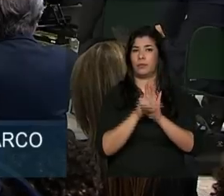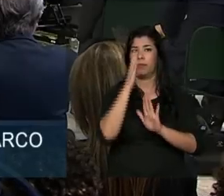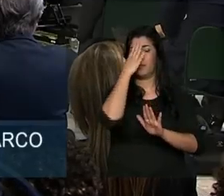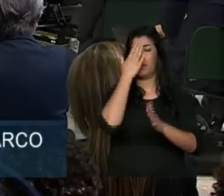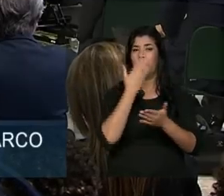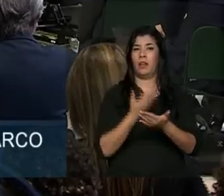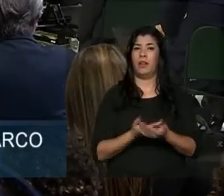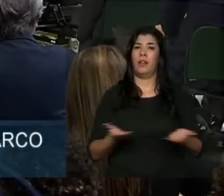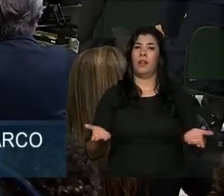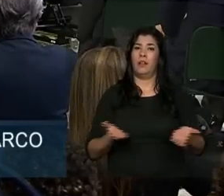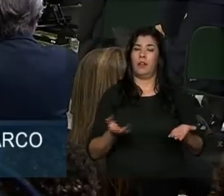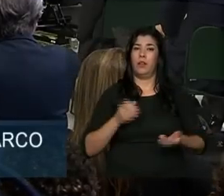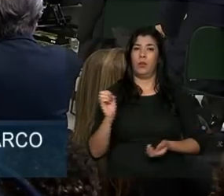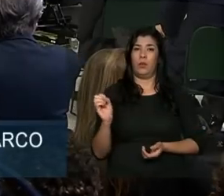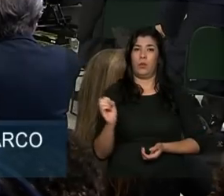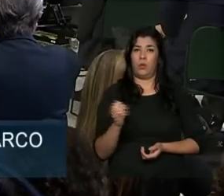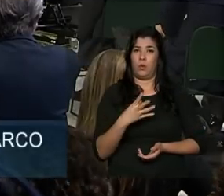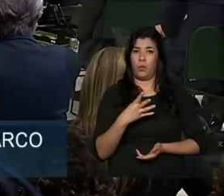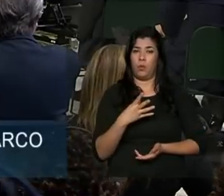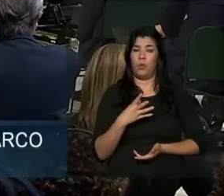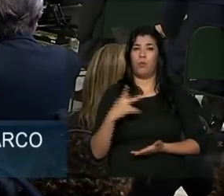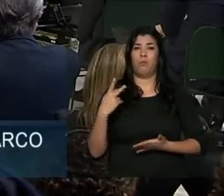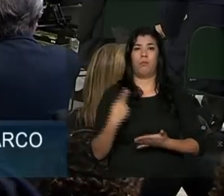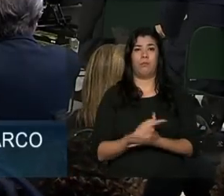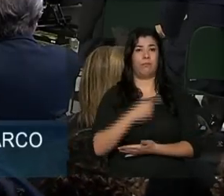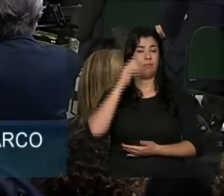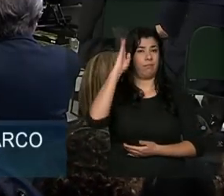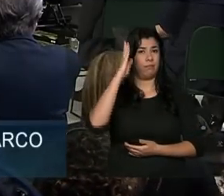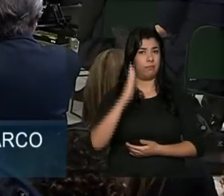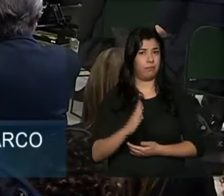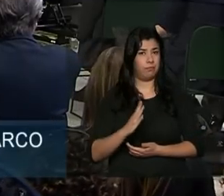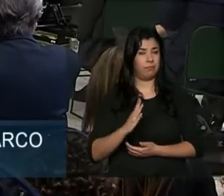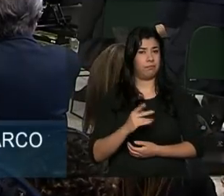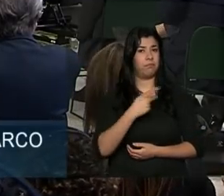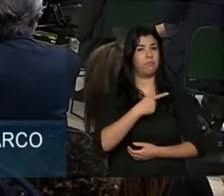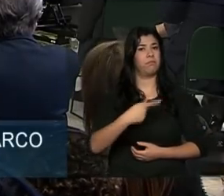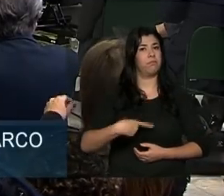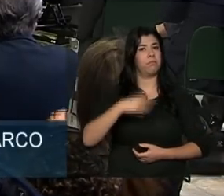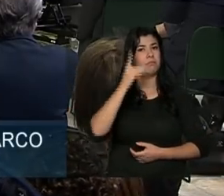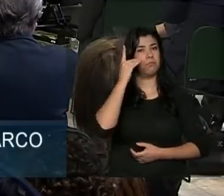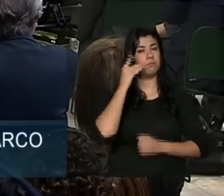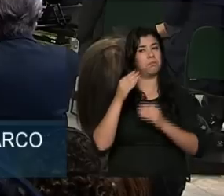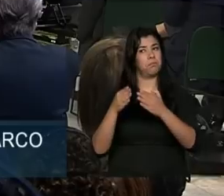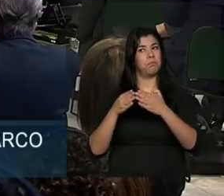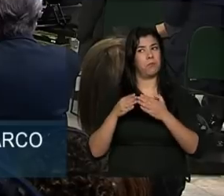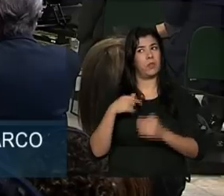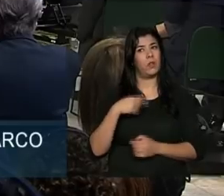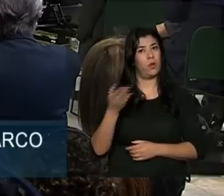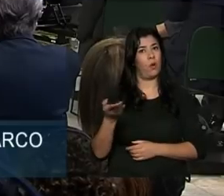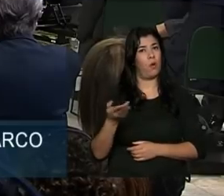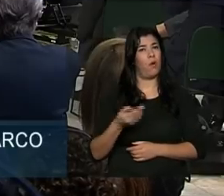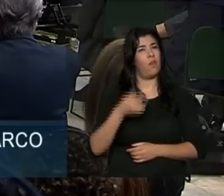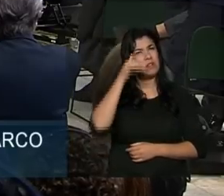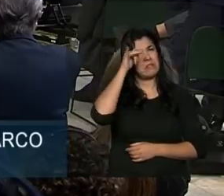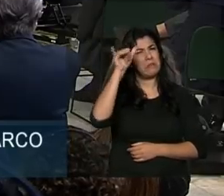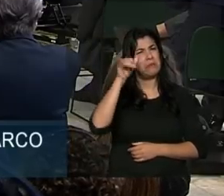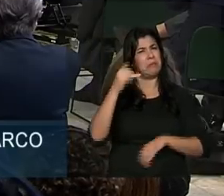num momento novo de Brasil, onde a senhora nos pede destrava, né? A senhora me pede, Isabela, olha a